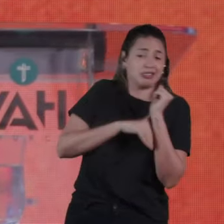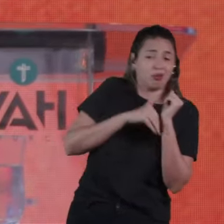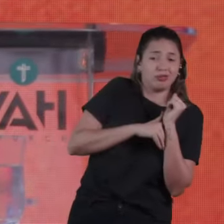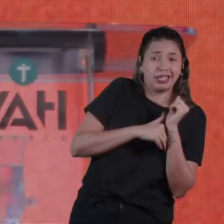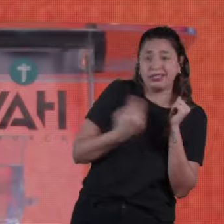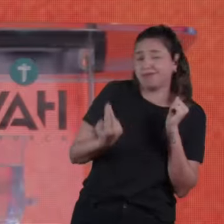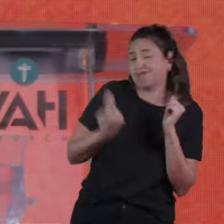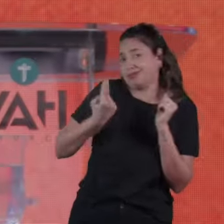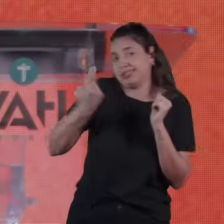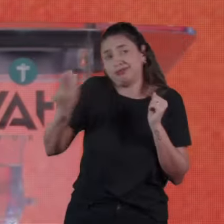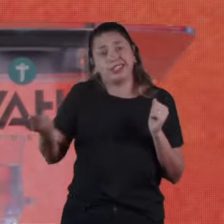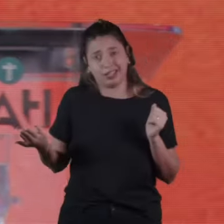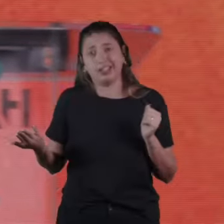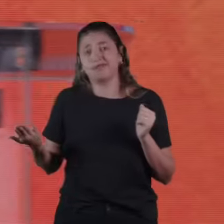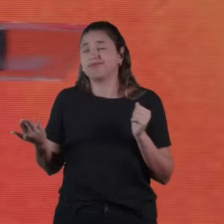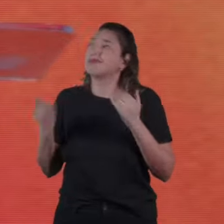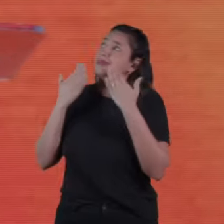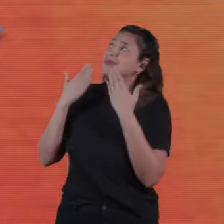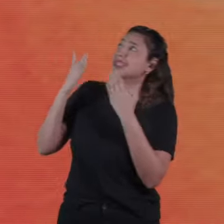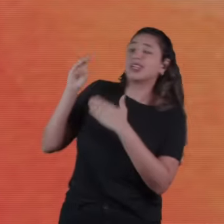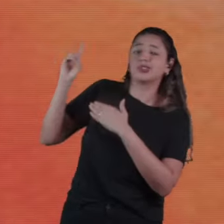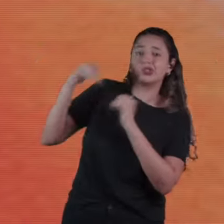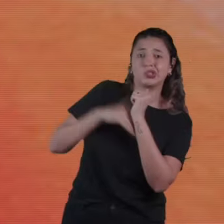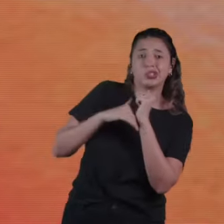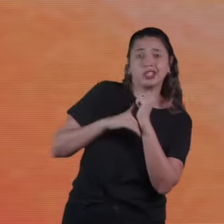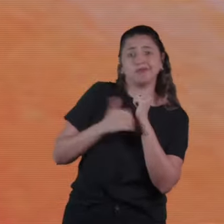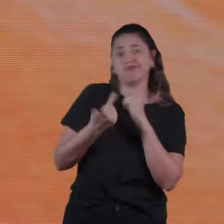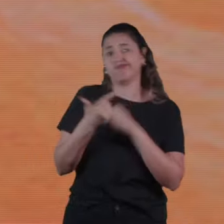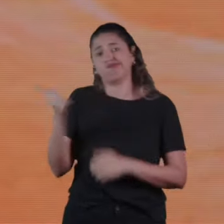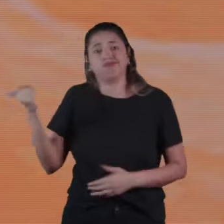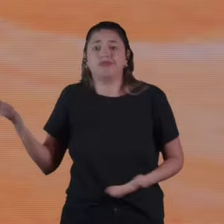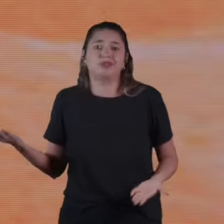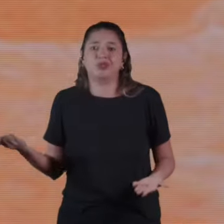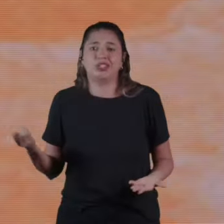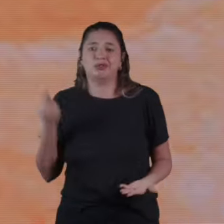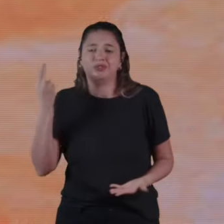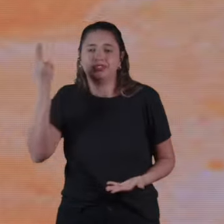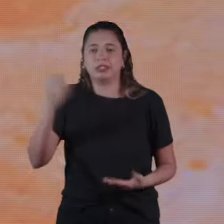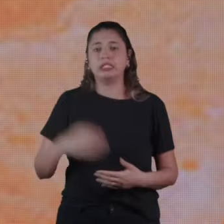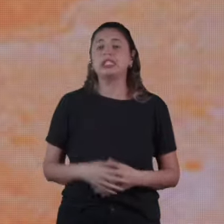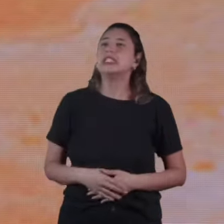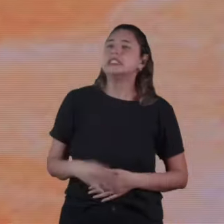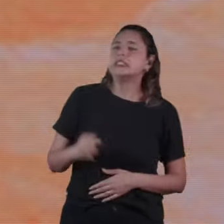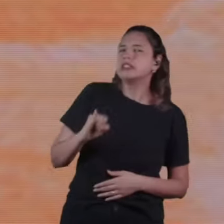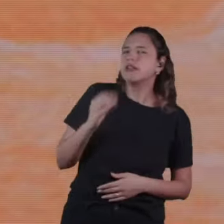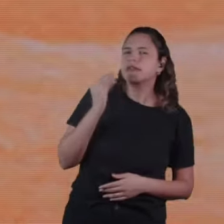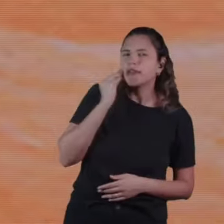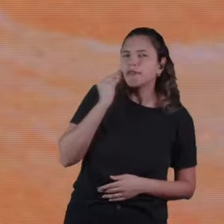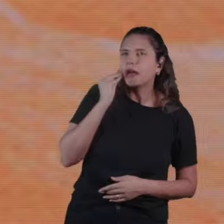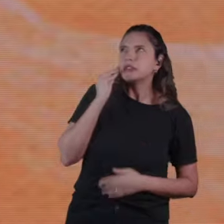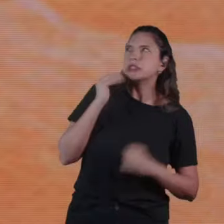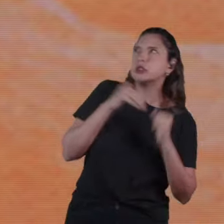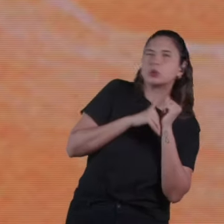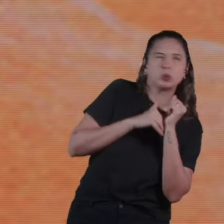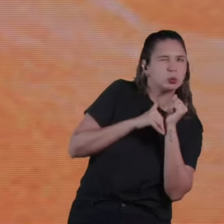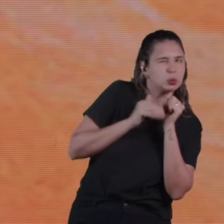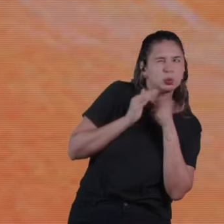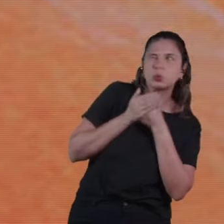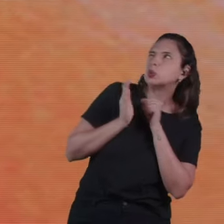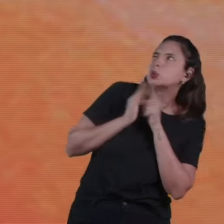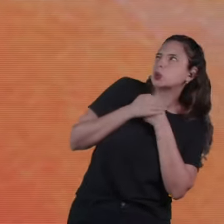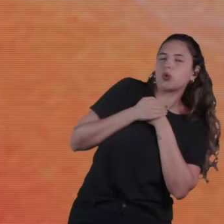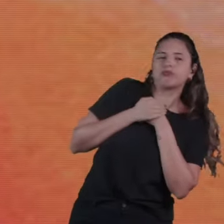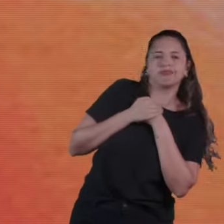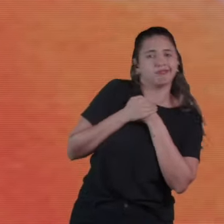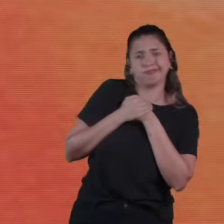Se eu pudesse esconder algumas coisas de Deus, talvez eu fosse negligente em algumas áreas. Mas eu sei que Deus conhece tudo. Então,